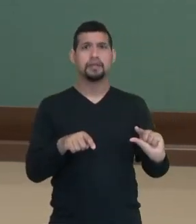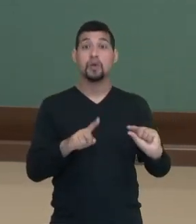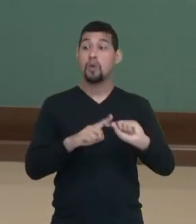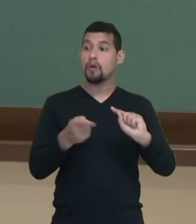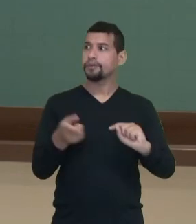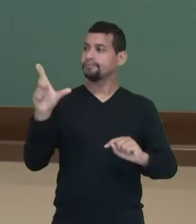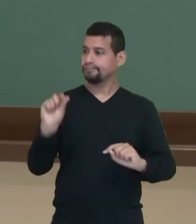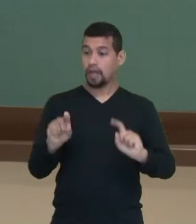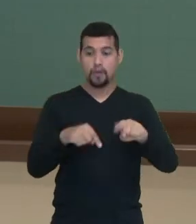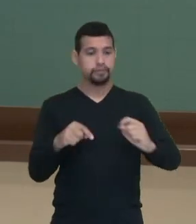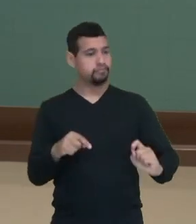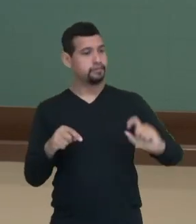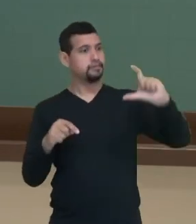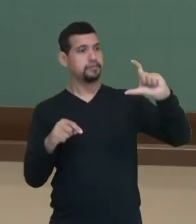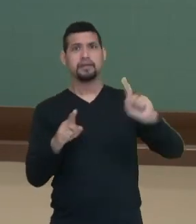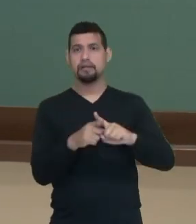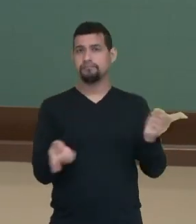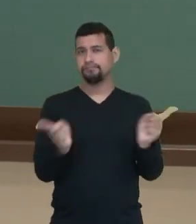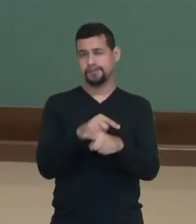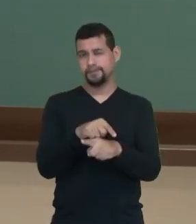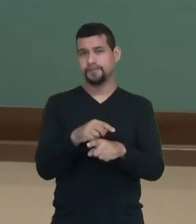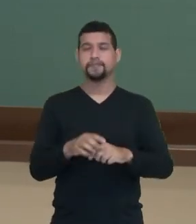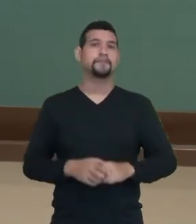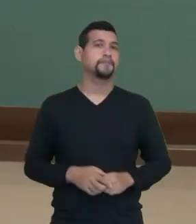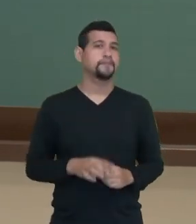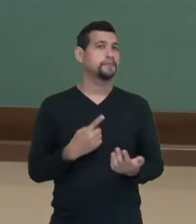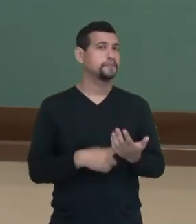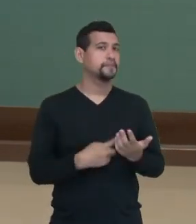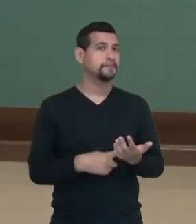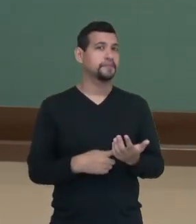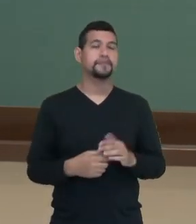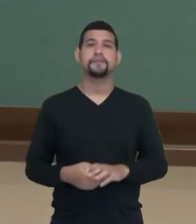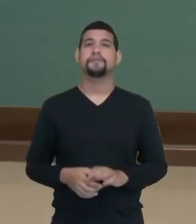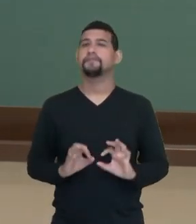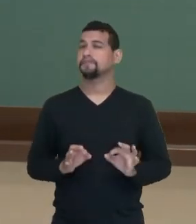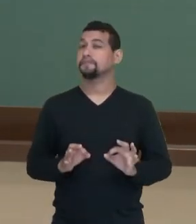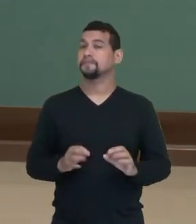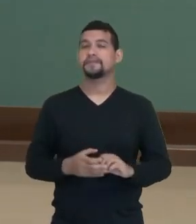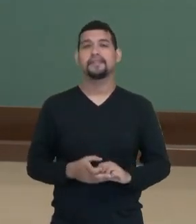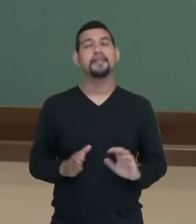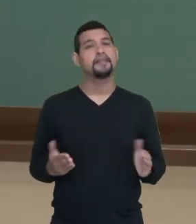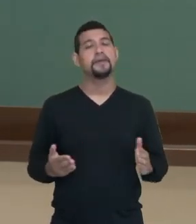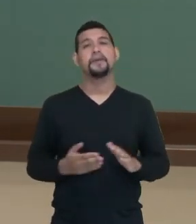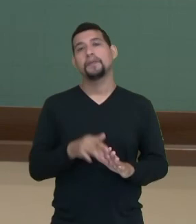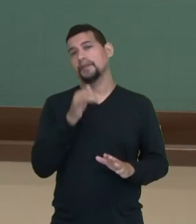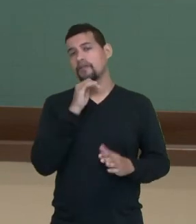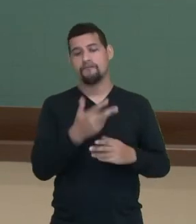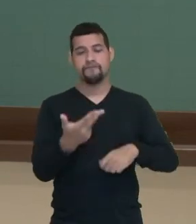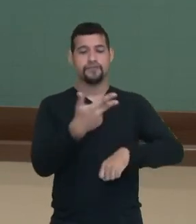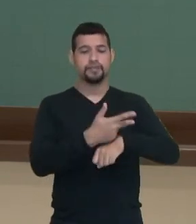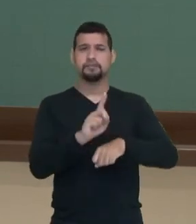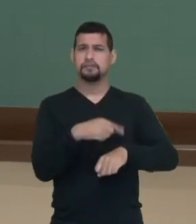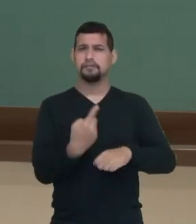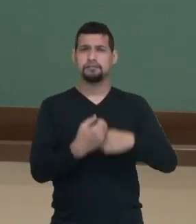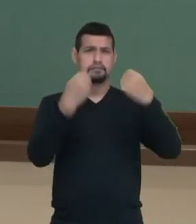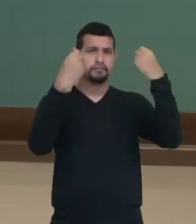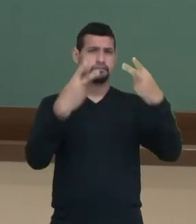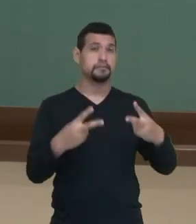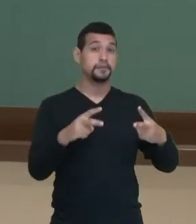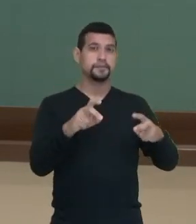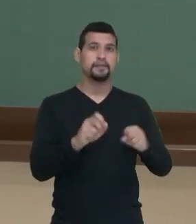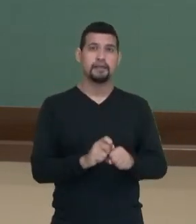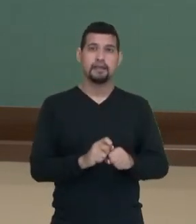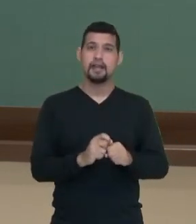uma diminui, a outra aumenta e vice-versa, ok? Certo? Portanto, neste vídeo, nós falamos